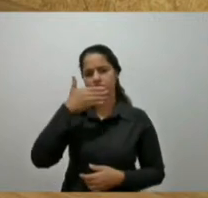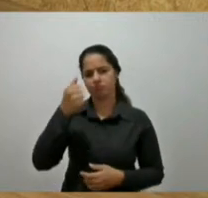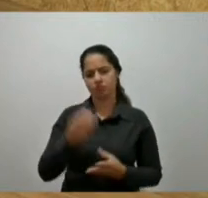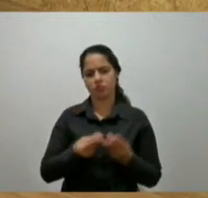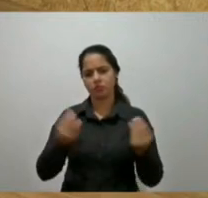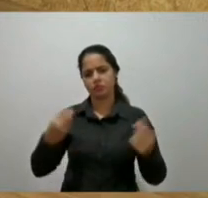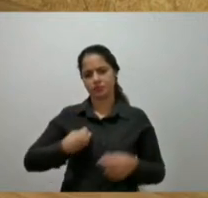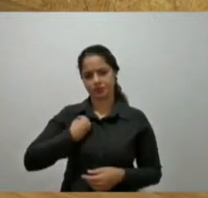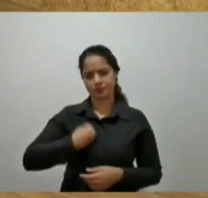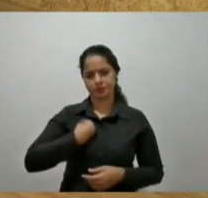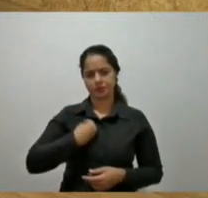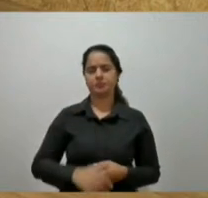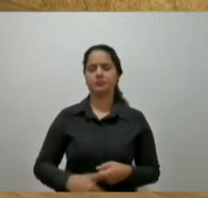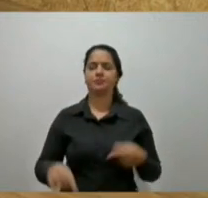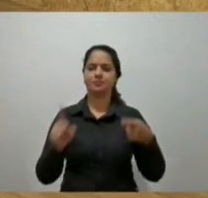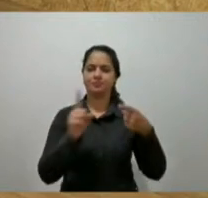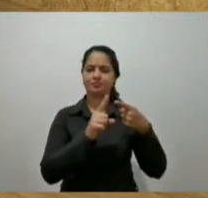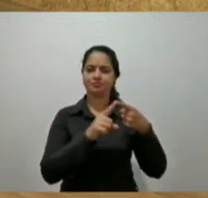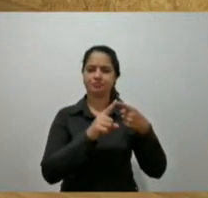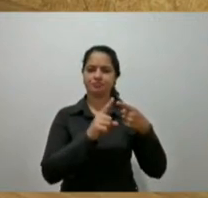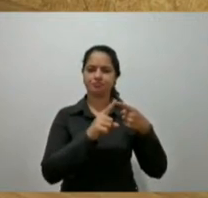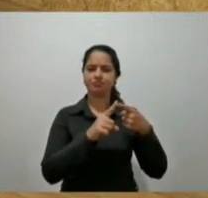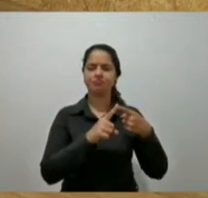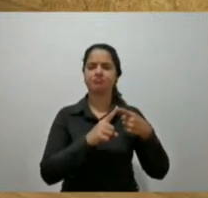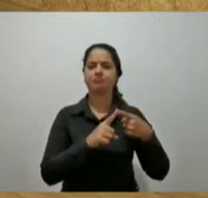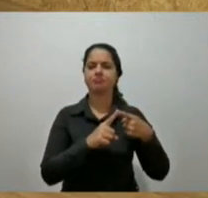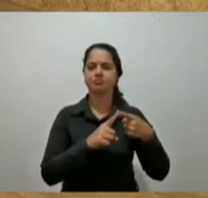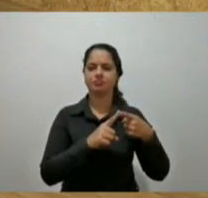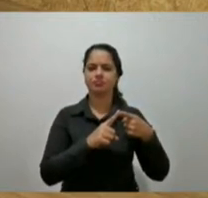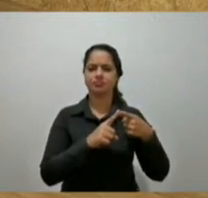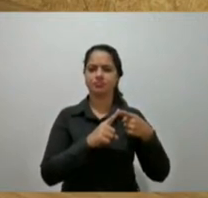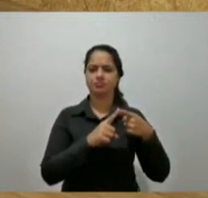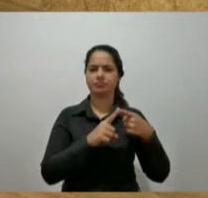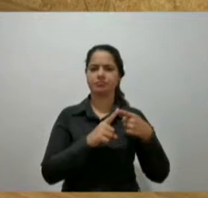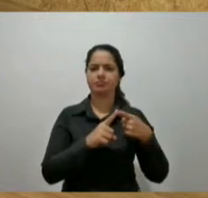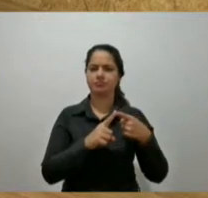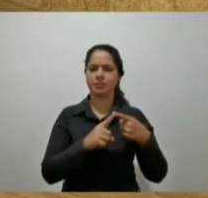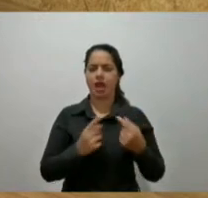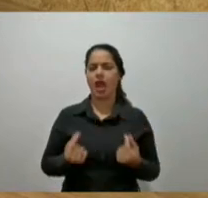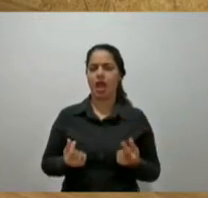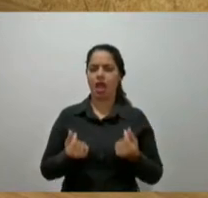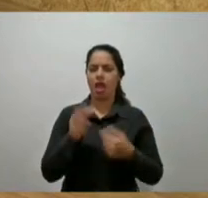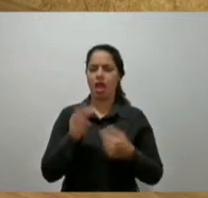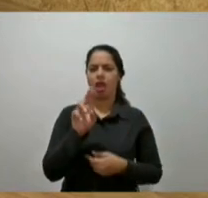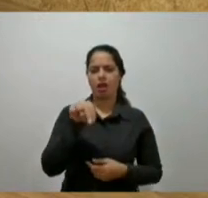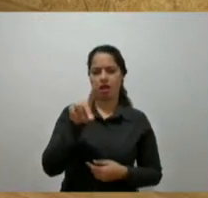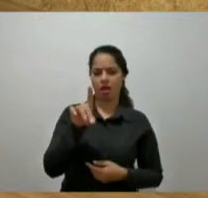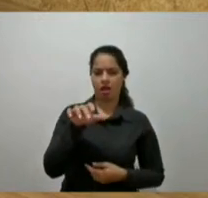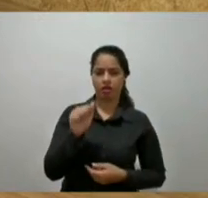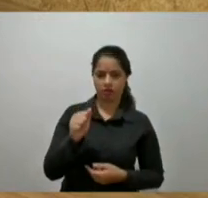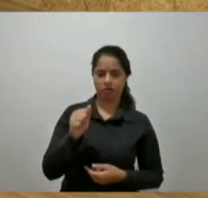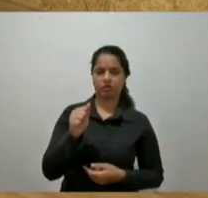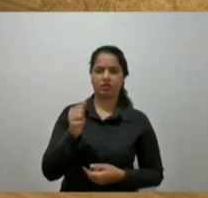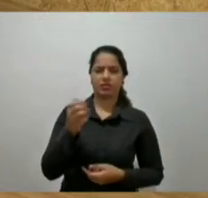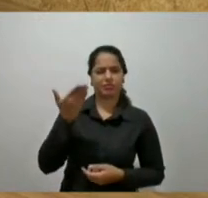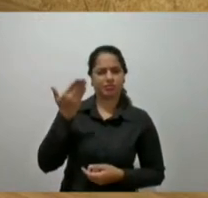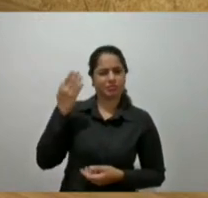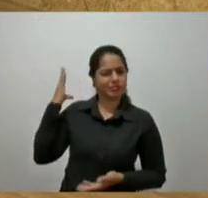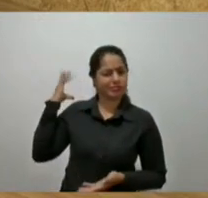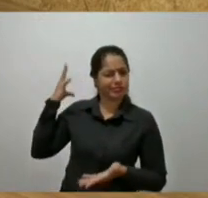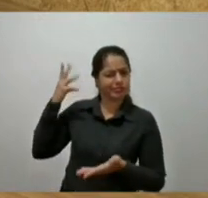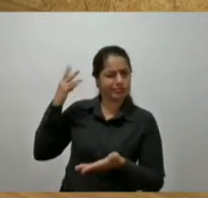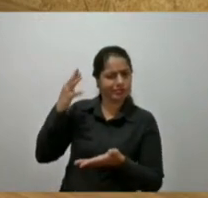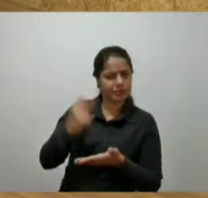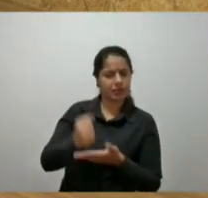A primeira delas, obviamente, tem a ver com uma questão de renda, que vem lá desde Milton Friedman, que é você garantir uma